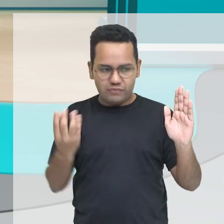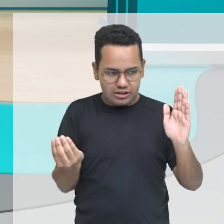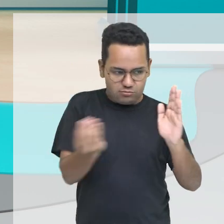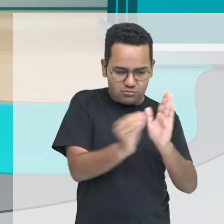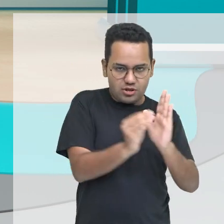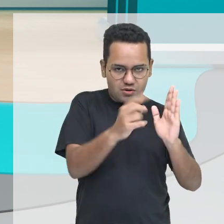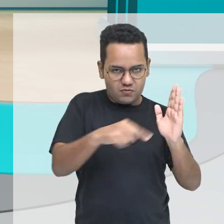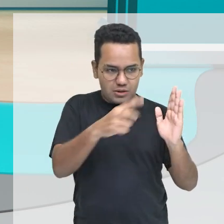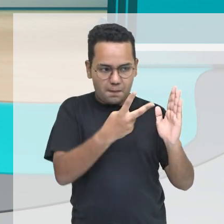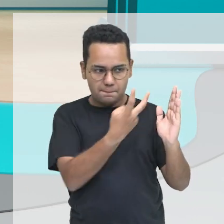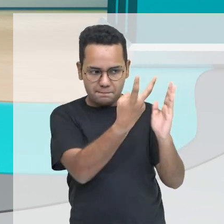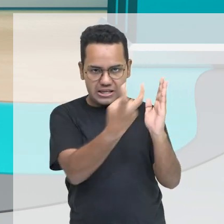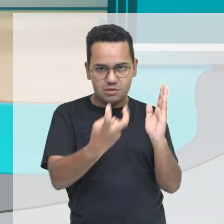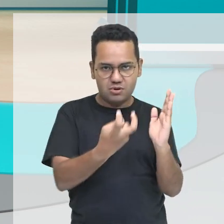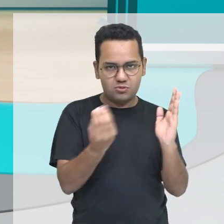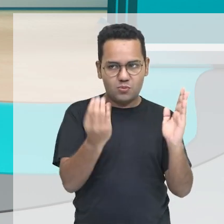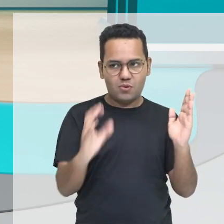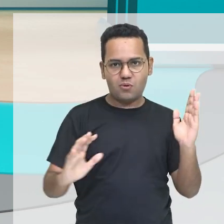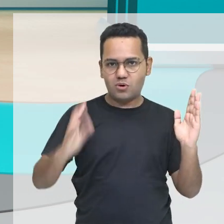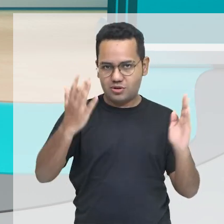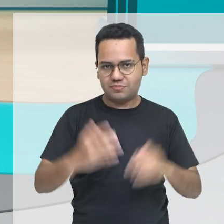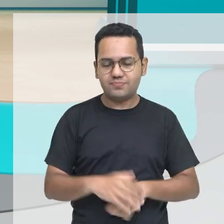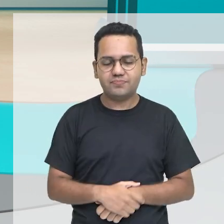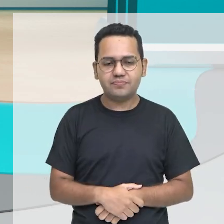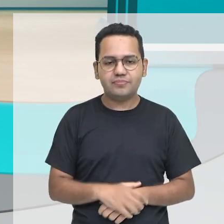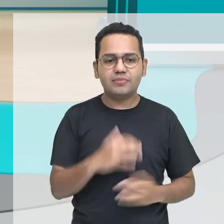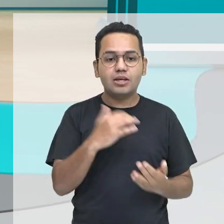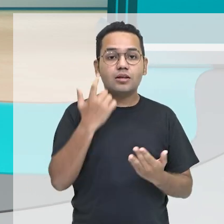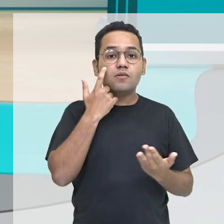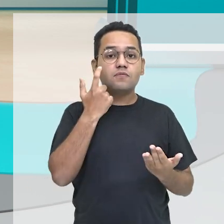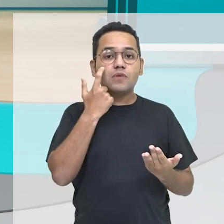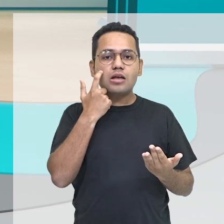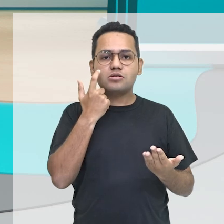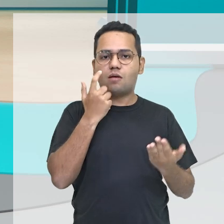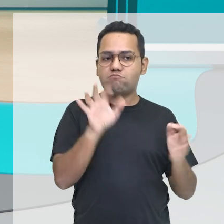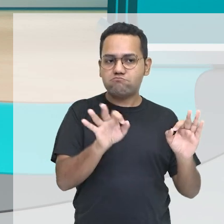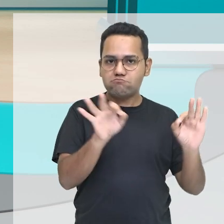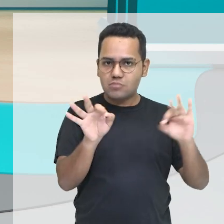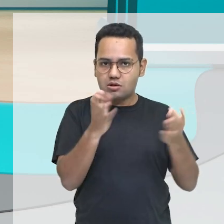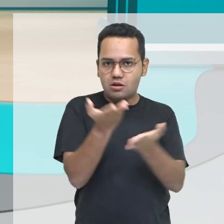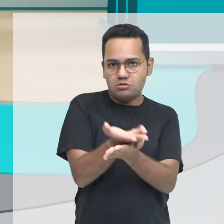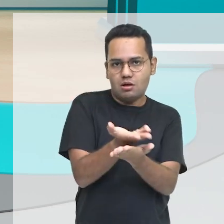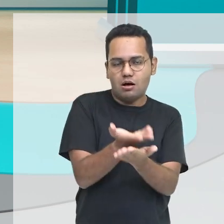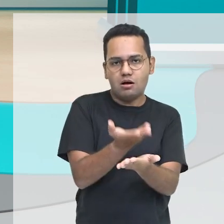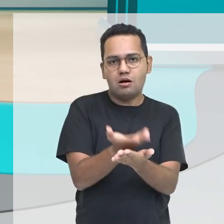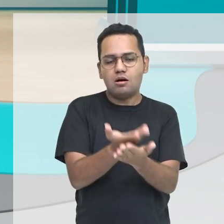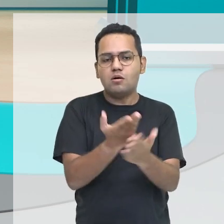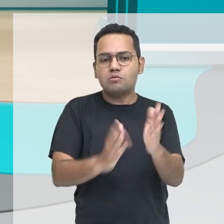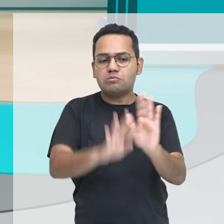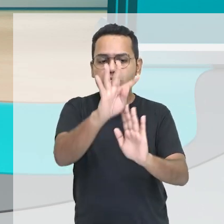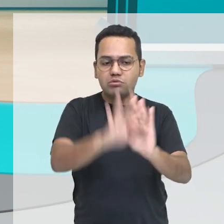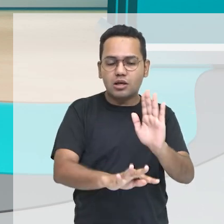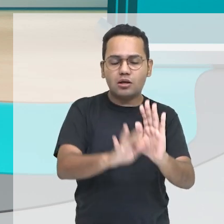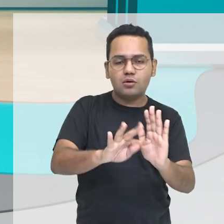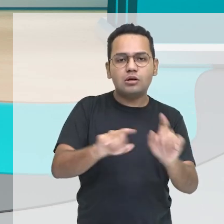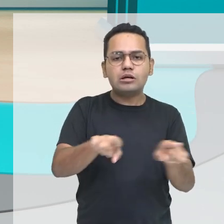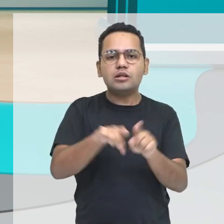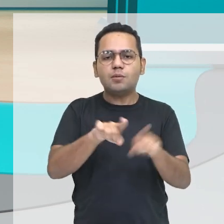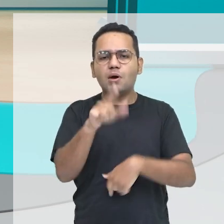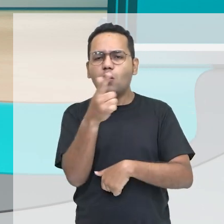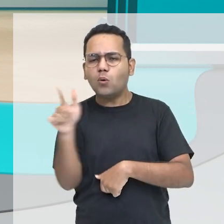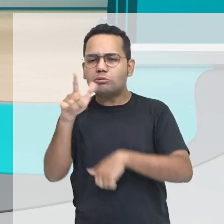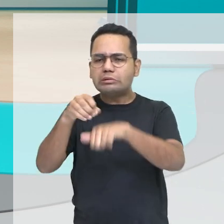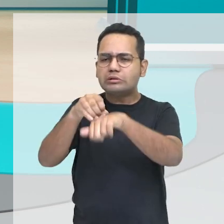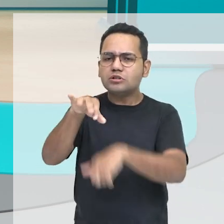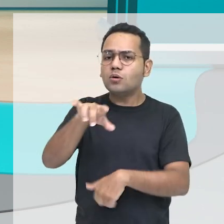na aula, prestem bastante atenção nos textos, prestem bastante atenção nos cognatos. Se você